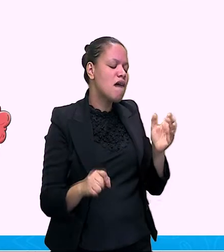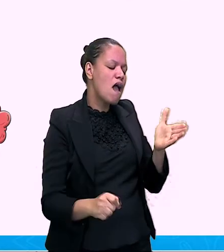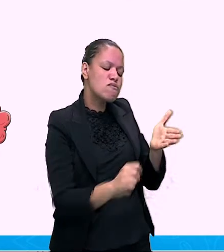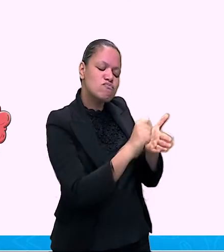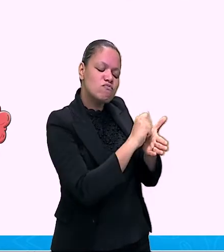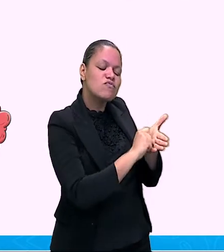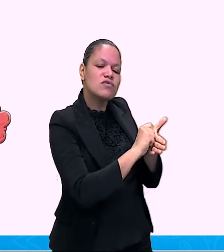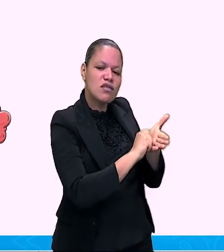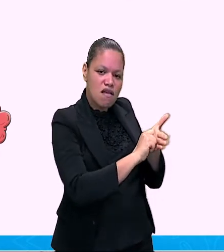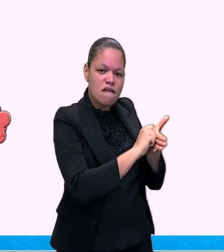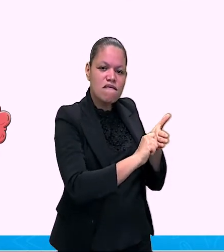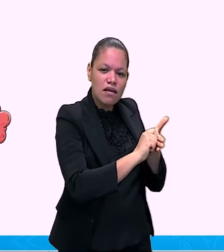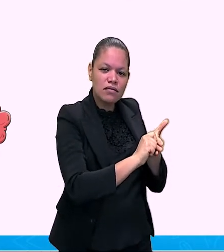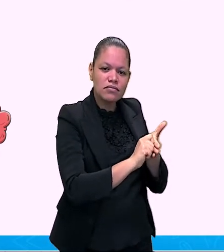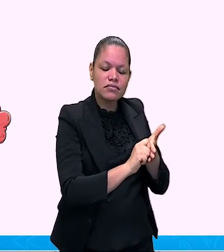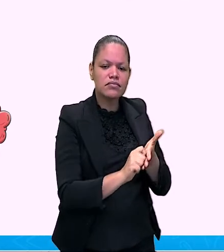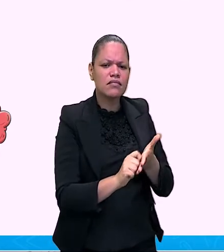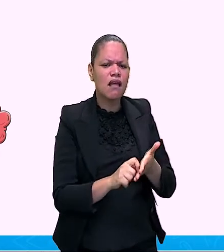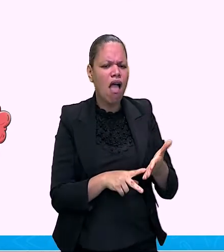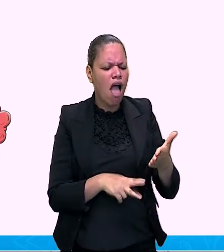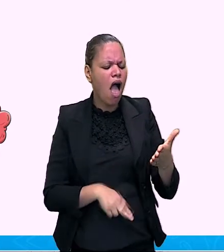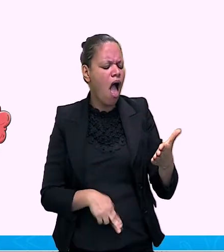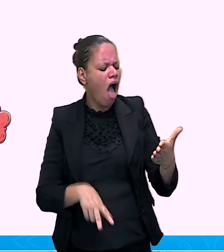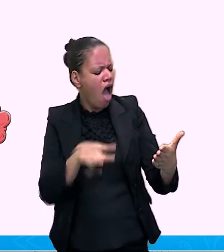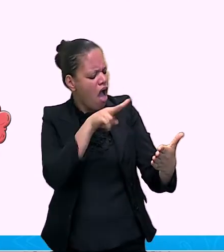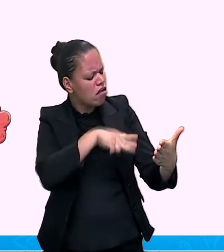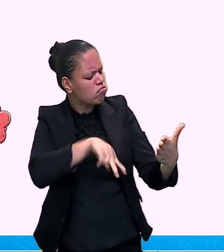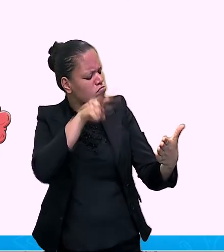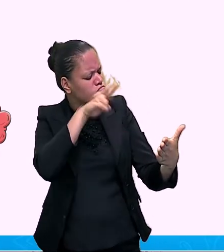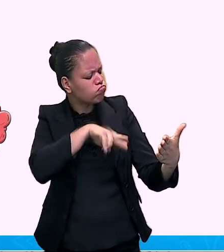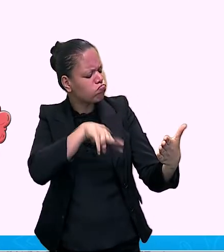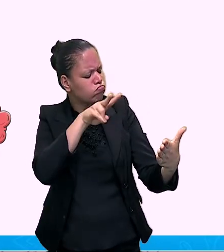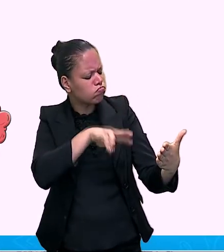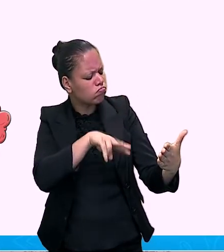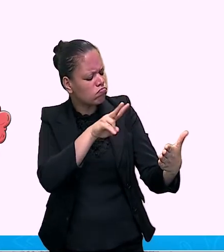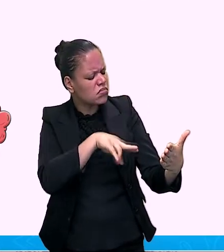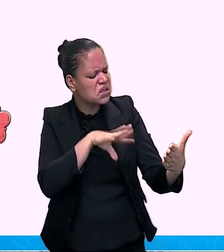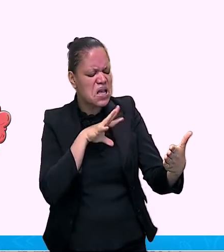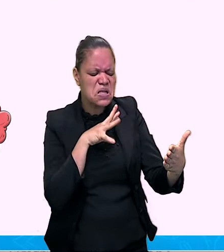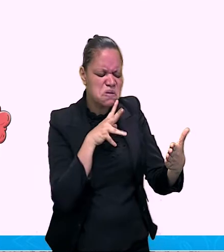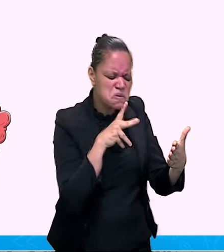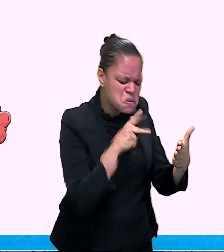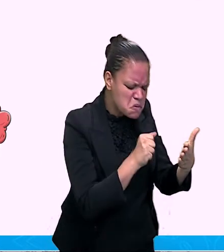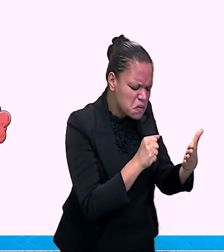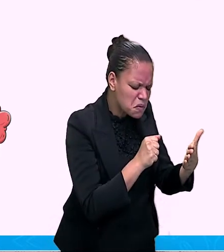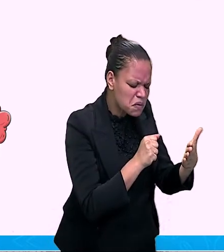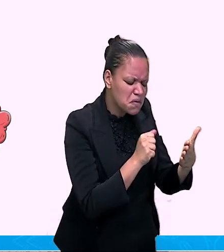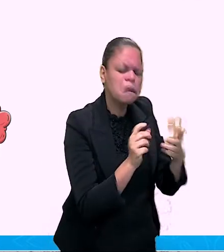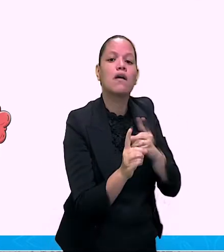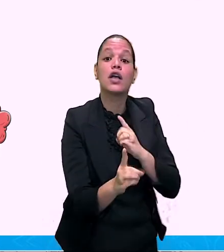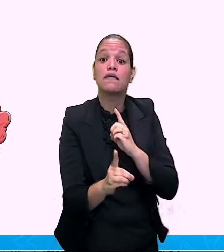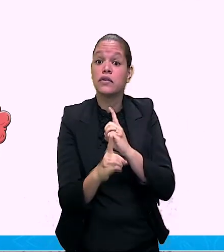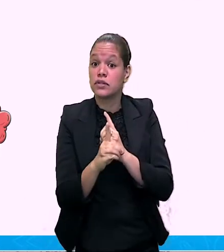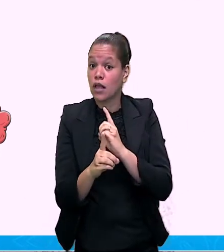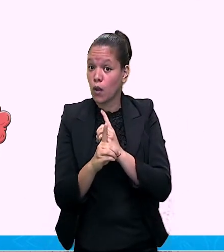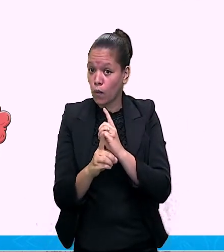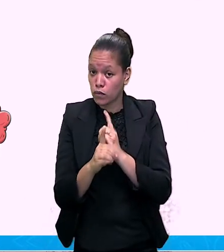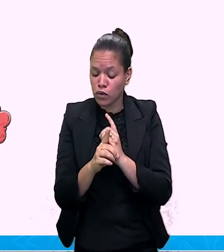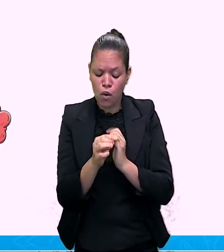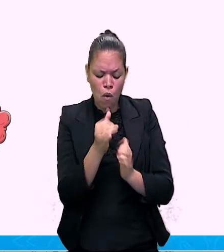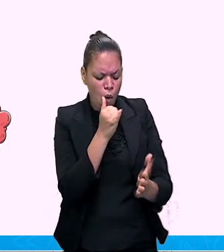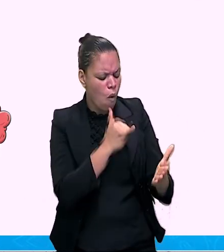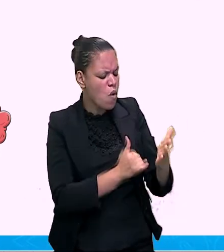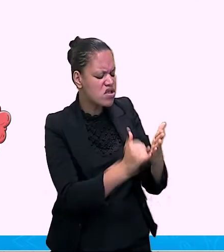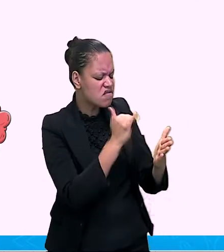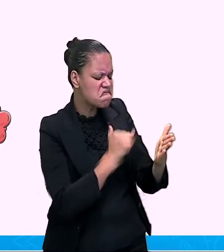texto. Analisar os dados que você colheu nessa entrevista e as informações levantadas.